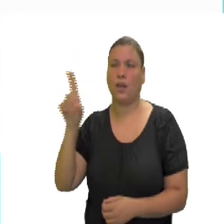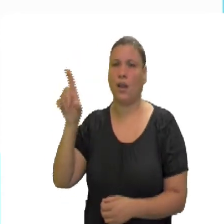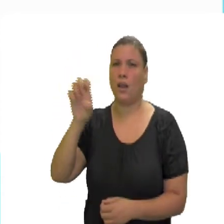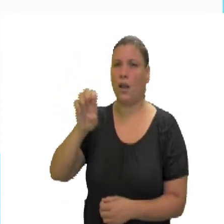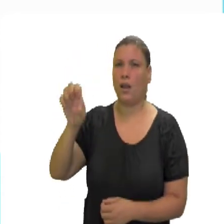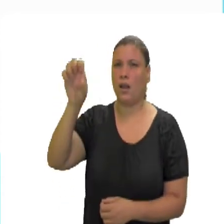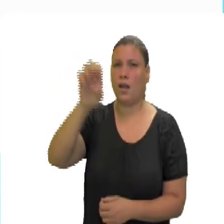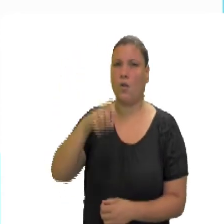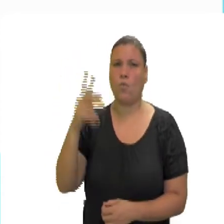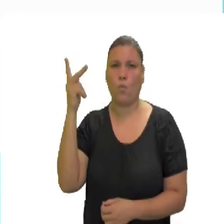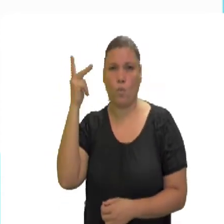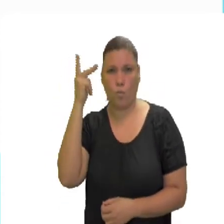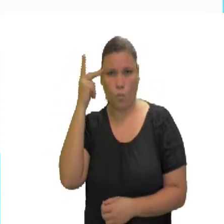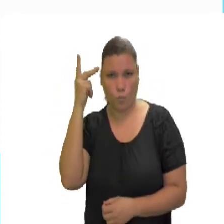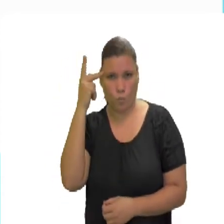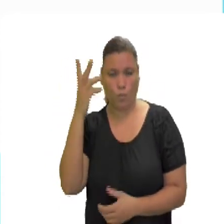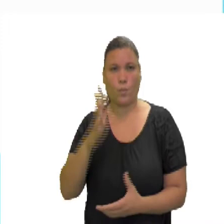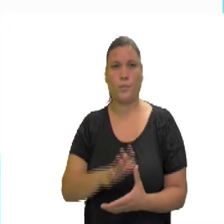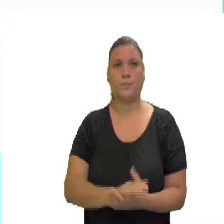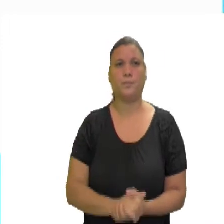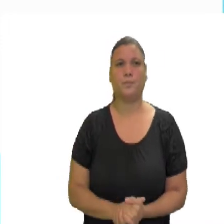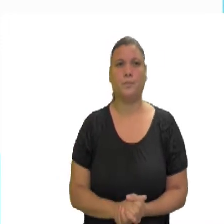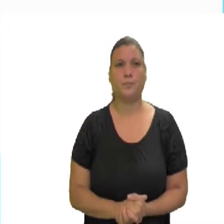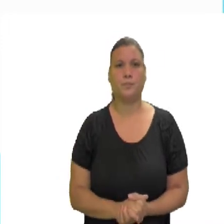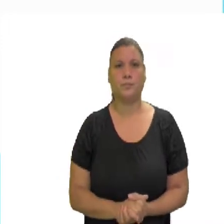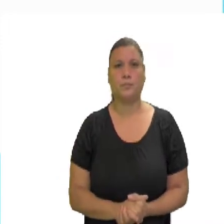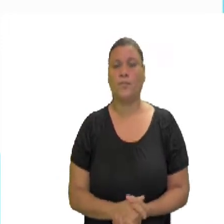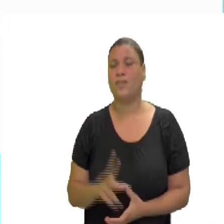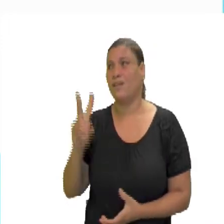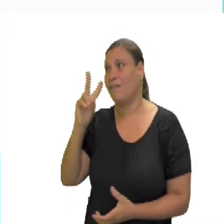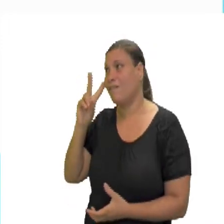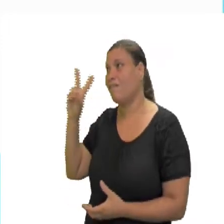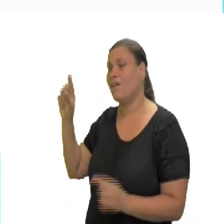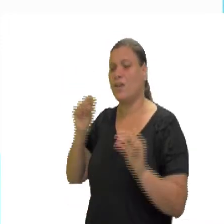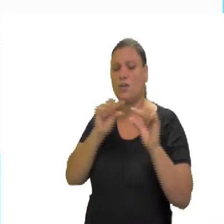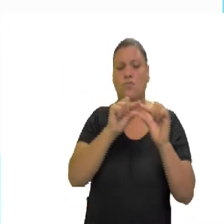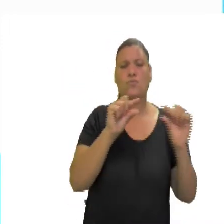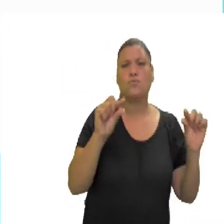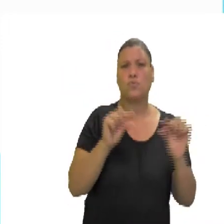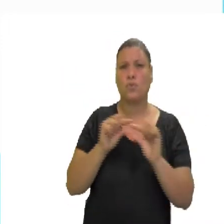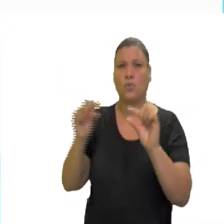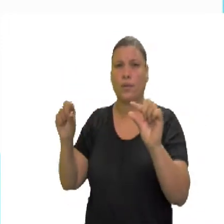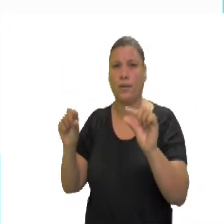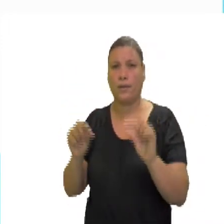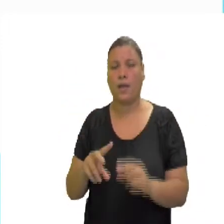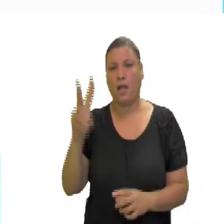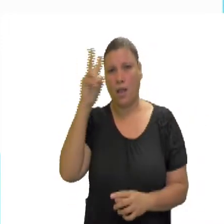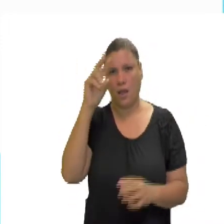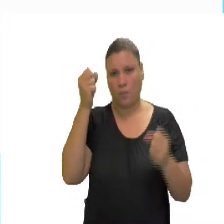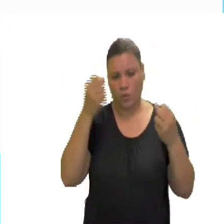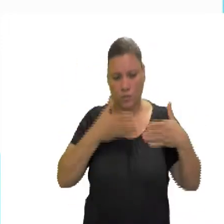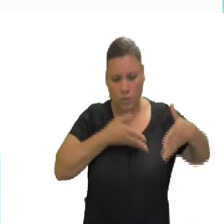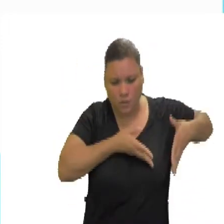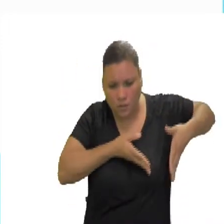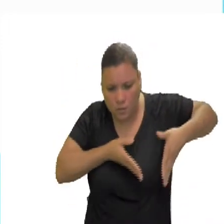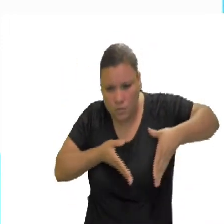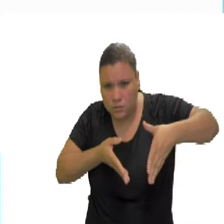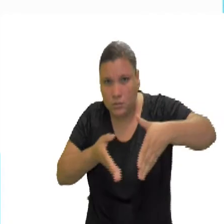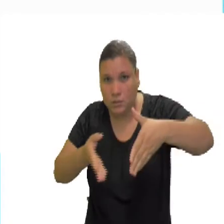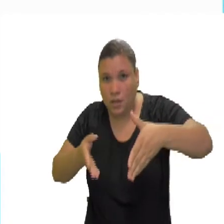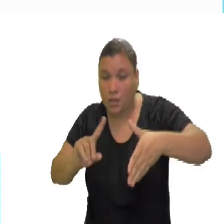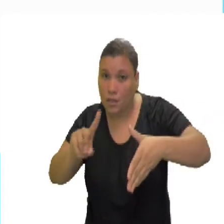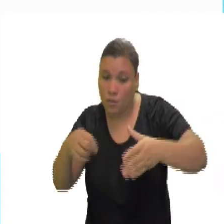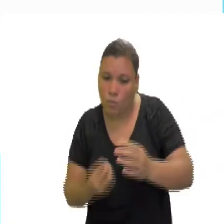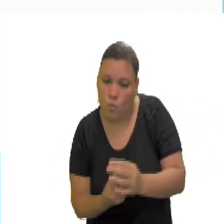caminhos do Rio de Janeiro entre eles. Olha só, Caminho Velho, o Caminho Novo, então a gente tinha uma estrada, agora